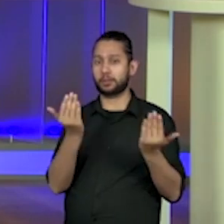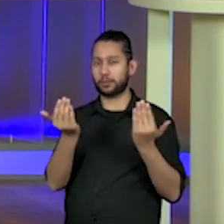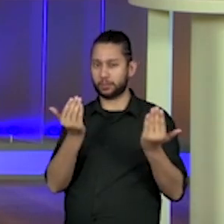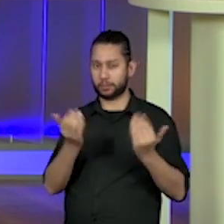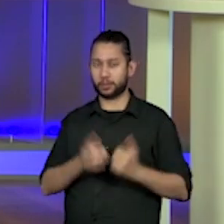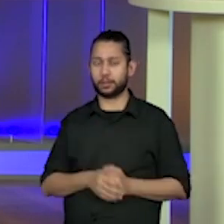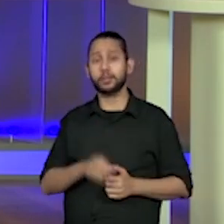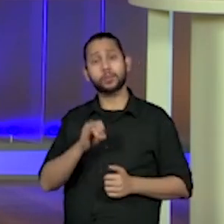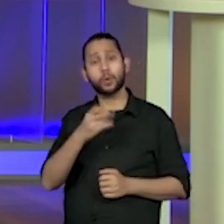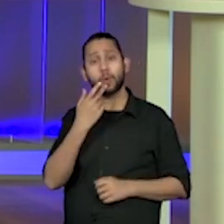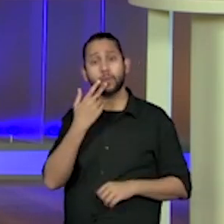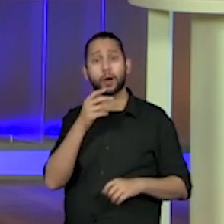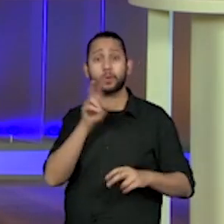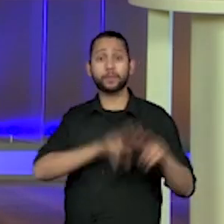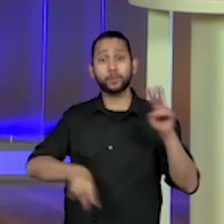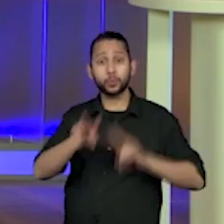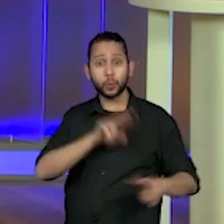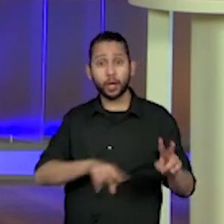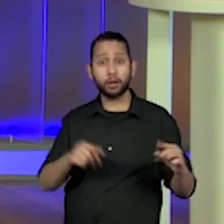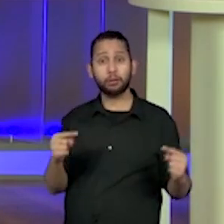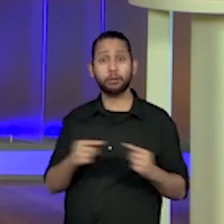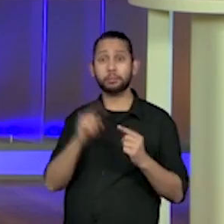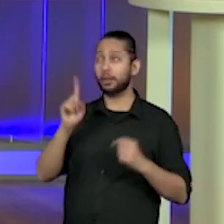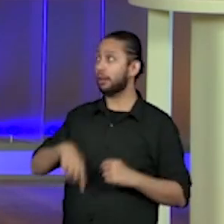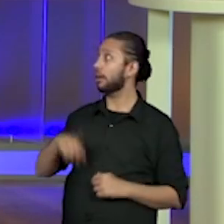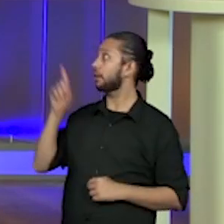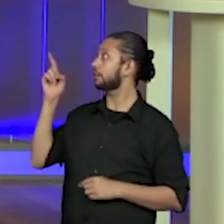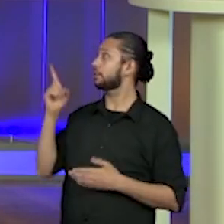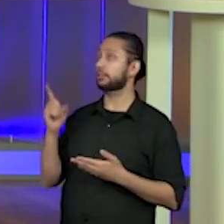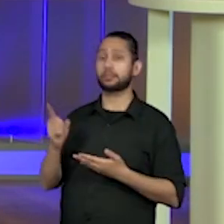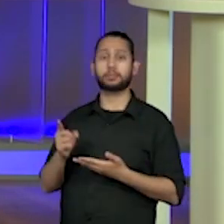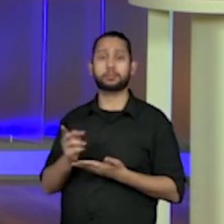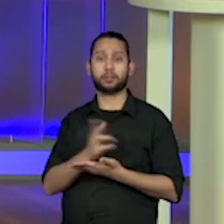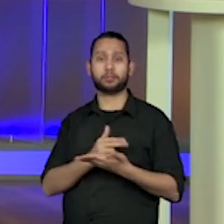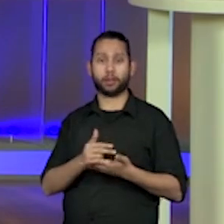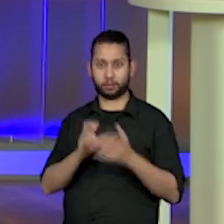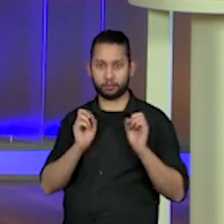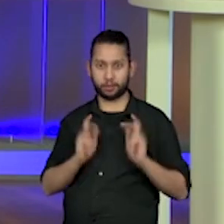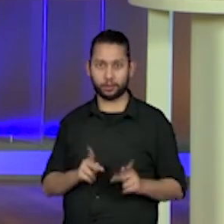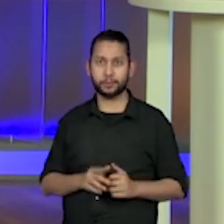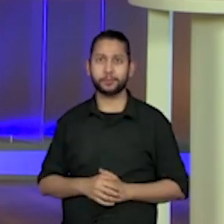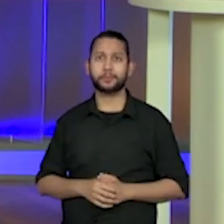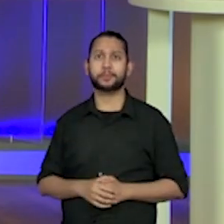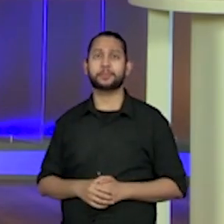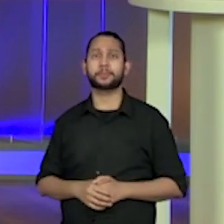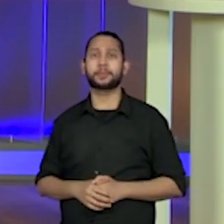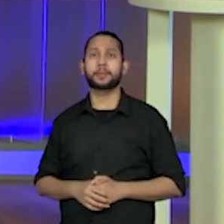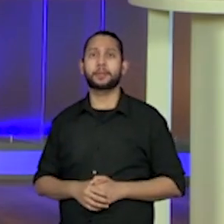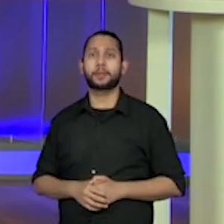quando a gente fala de representação gráfica, a gente está falando aqui do desenho, tá? Vamos continuar.